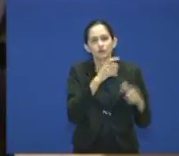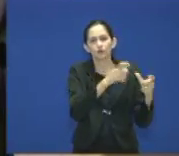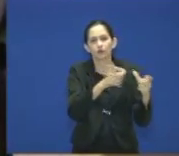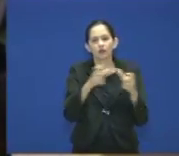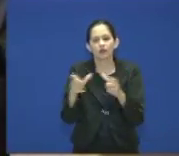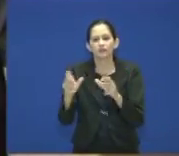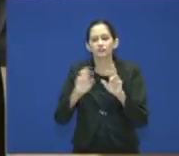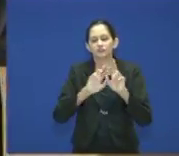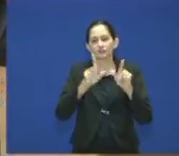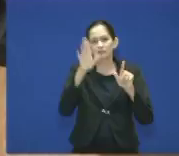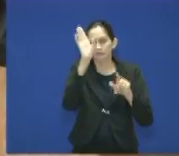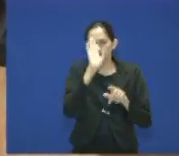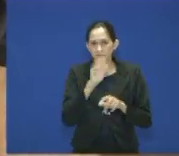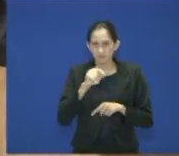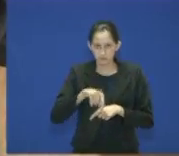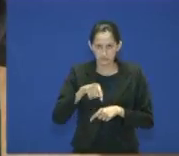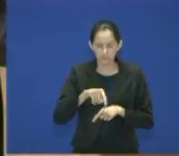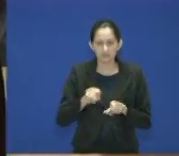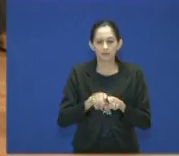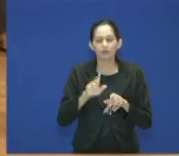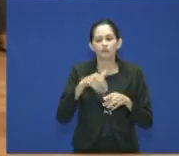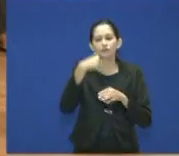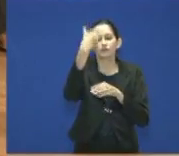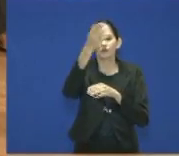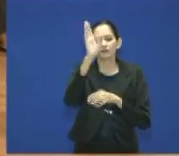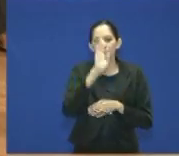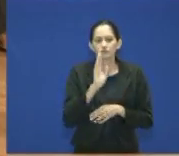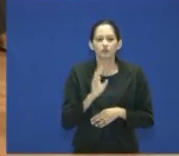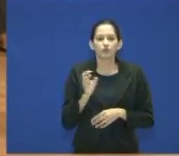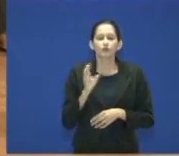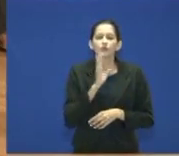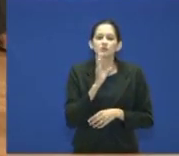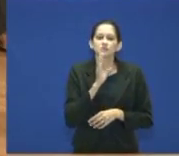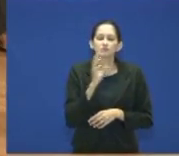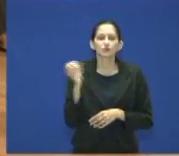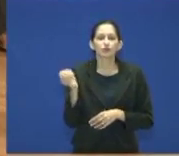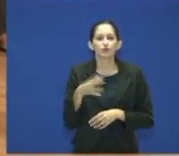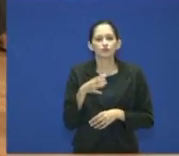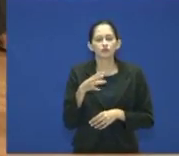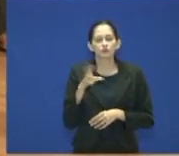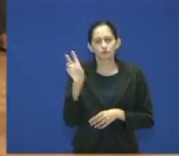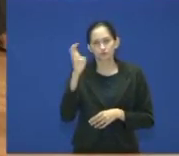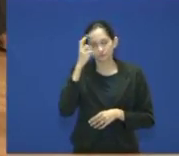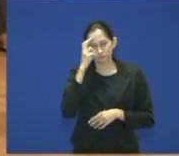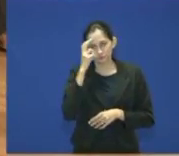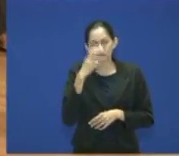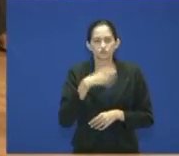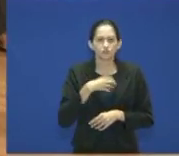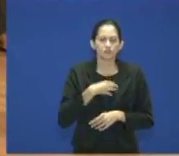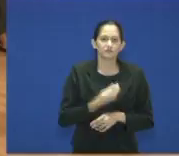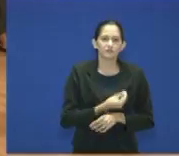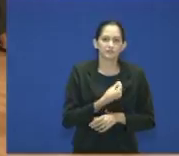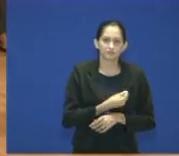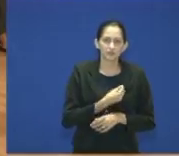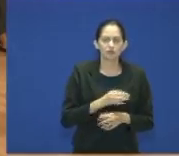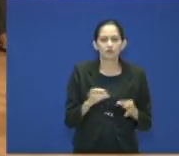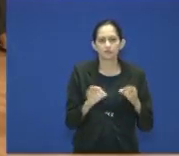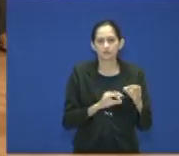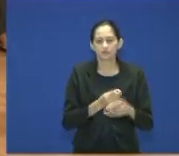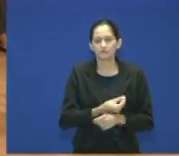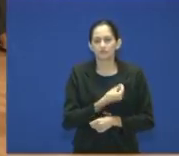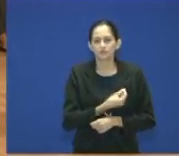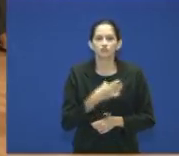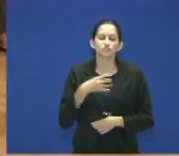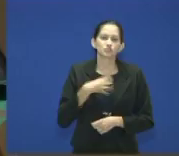no Brasil e fora dele. Conhecer novas culturas e novas formas de lutar, viver, se organizar,